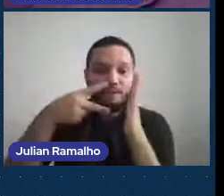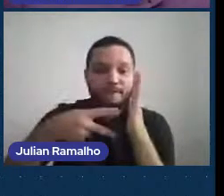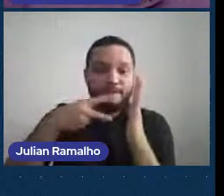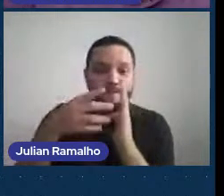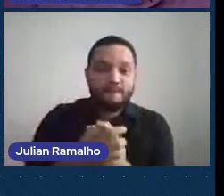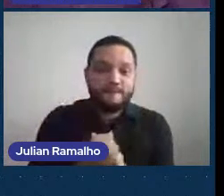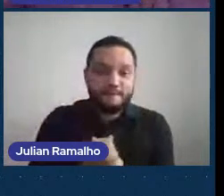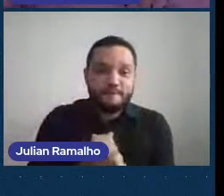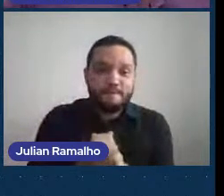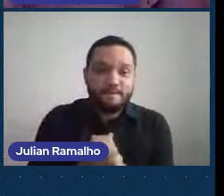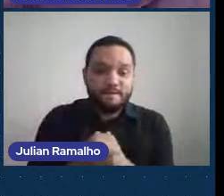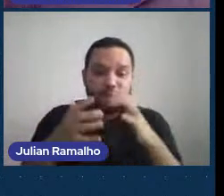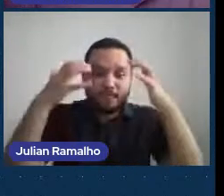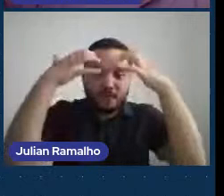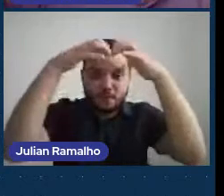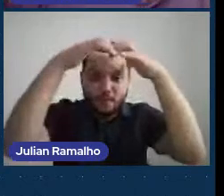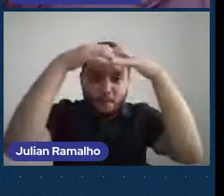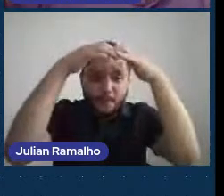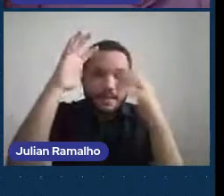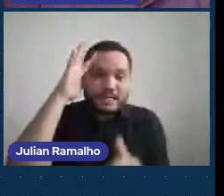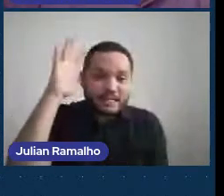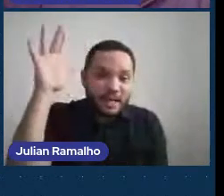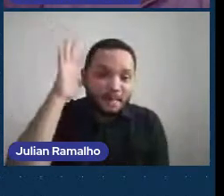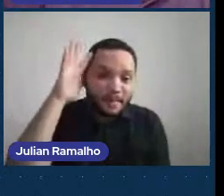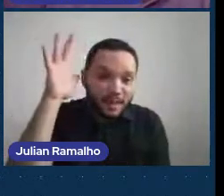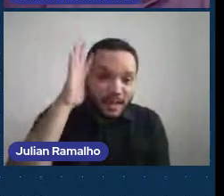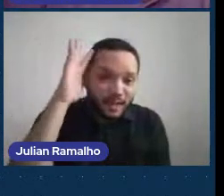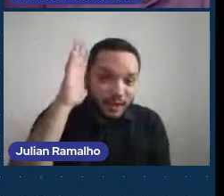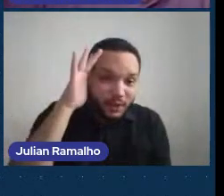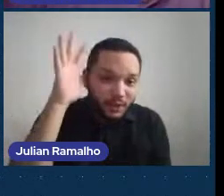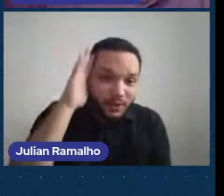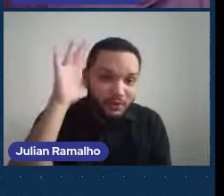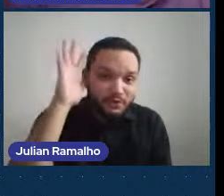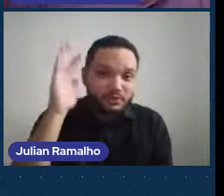elementos cognitivos, né, e que são